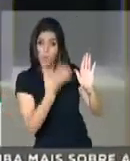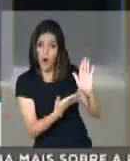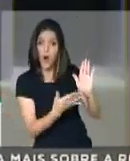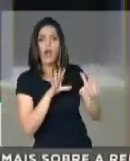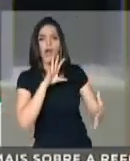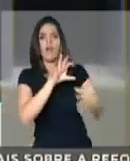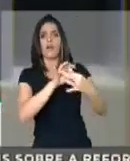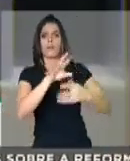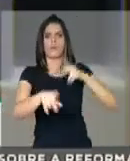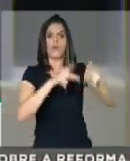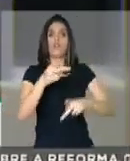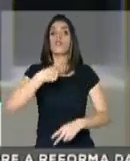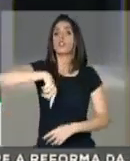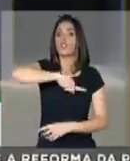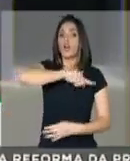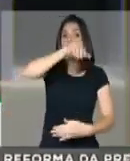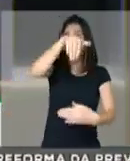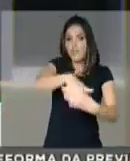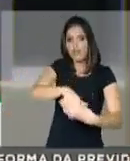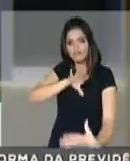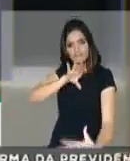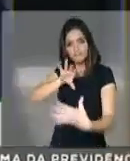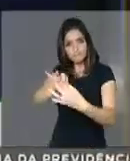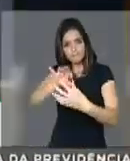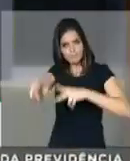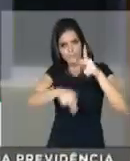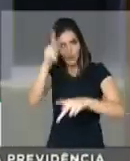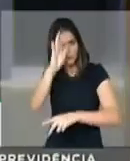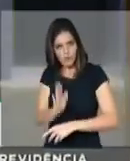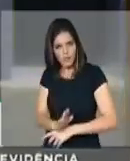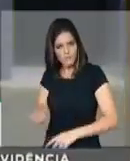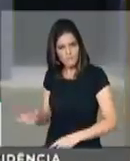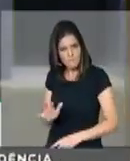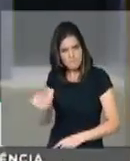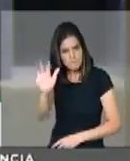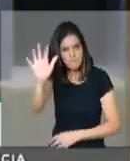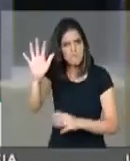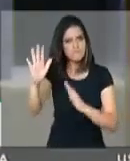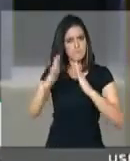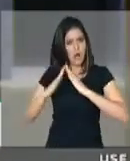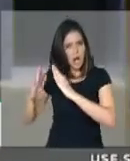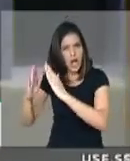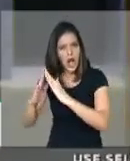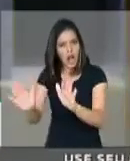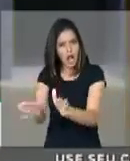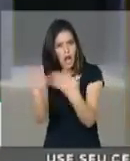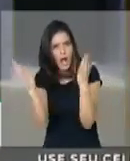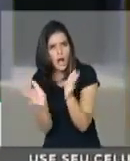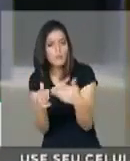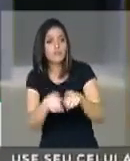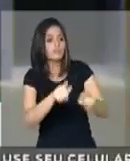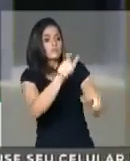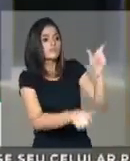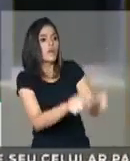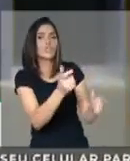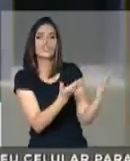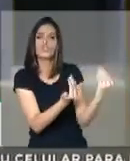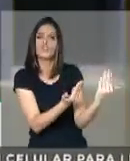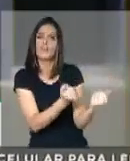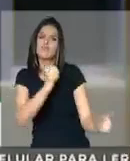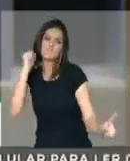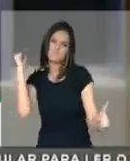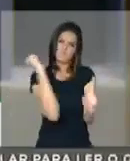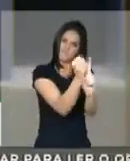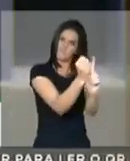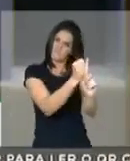Brasil somos nós, o Brasil das periferias das grandes cidades, o Brasil da juventude que está sendo